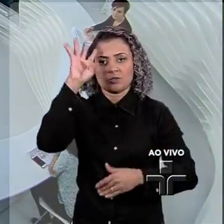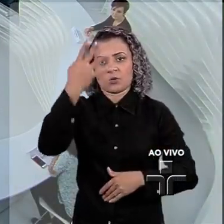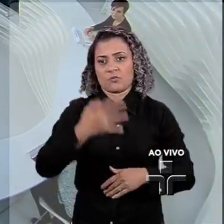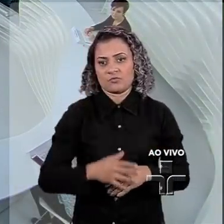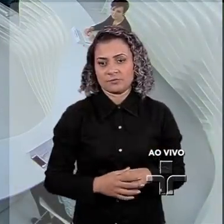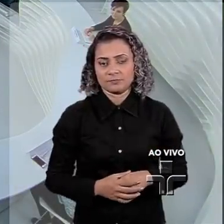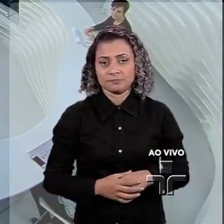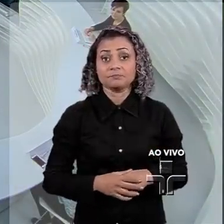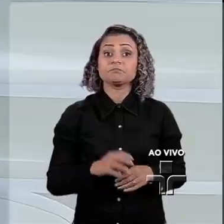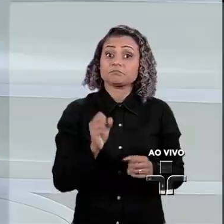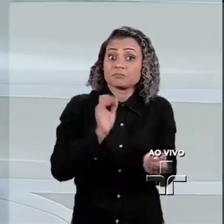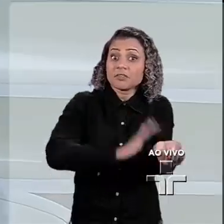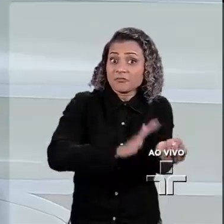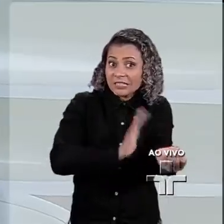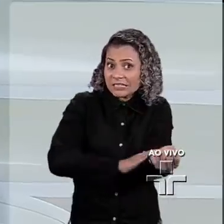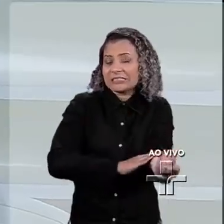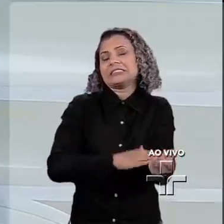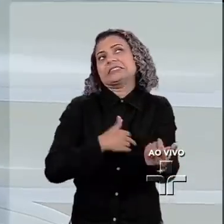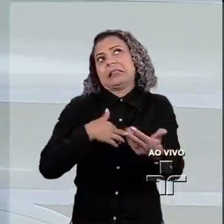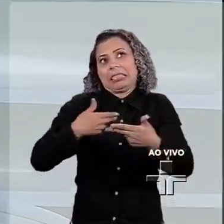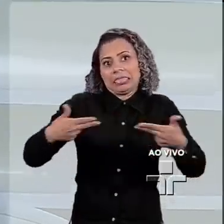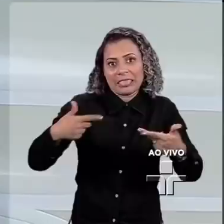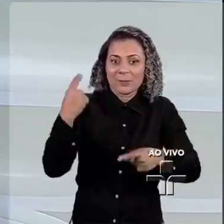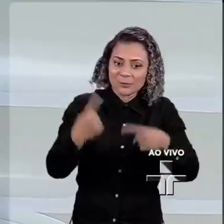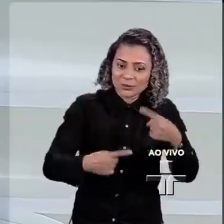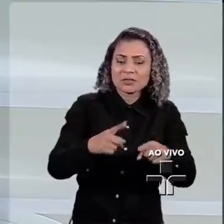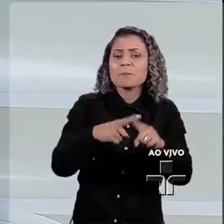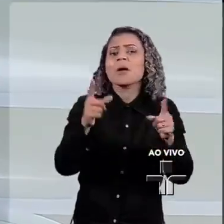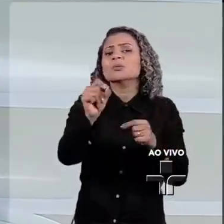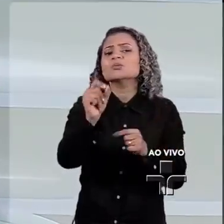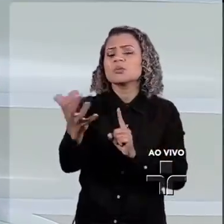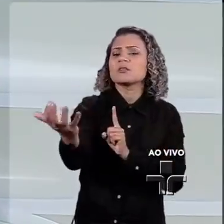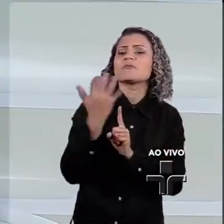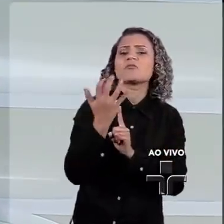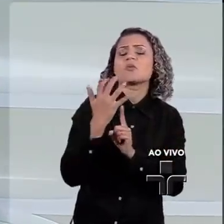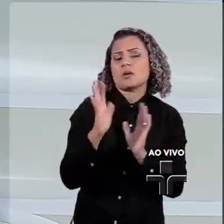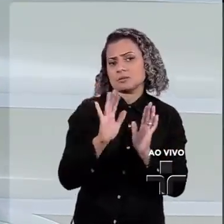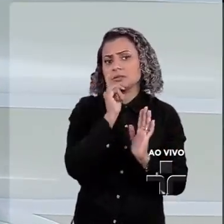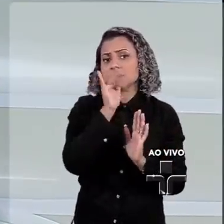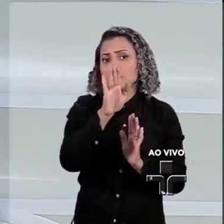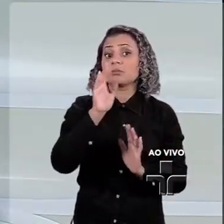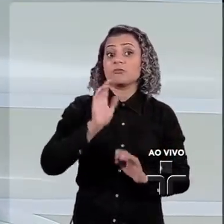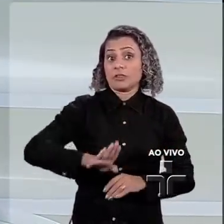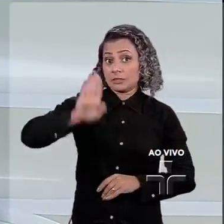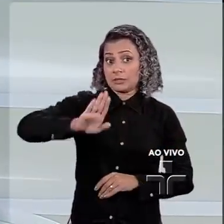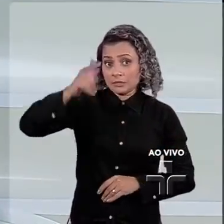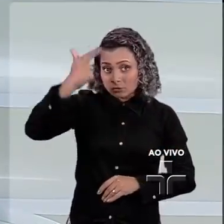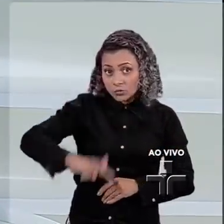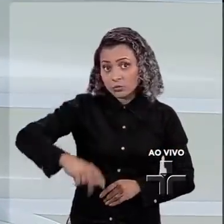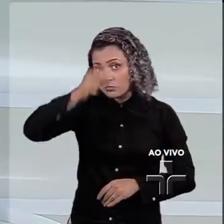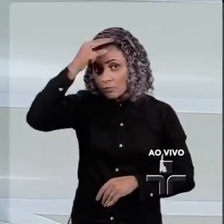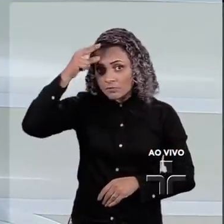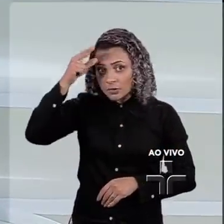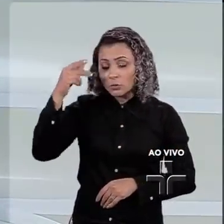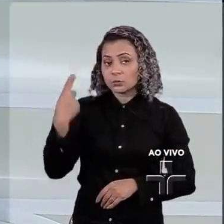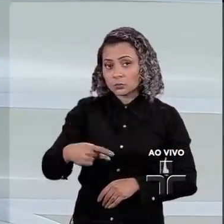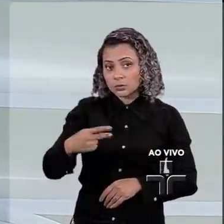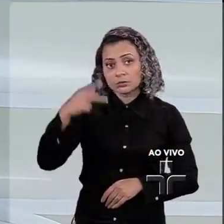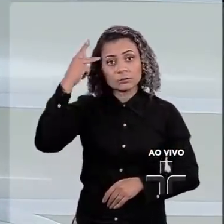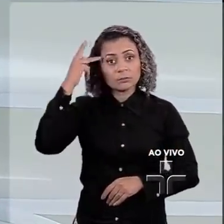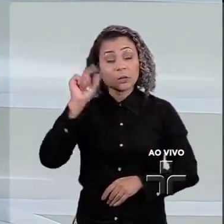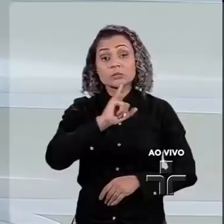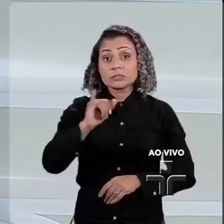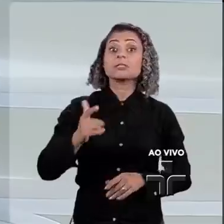suas aspirações futuras? Acho que é natural uma tentativa de reeleição à prefeitura. Nesse caso, se